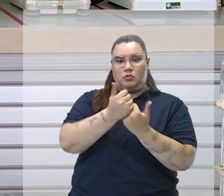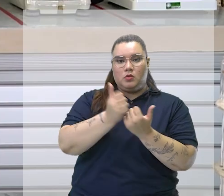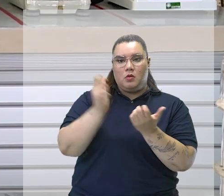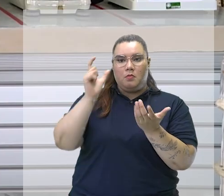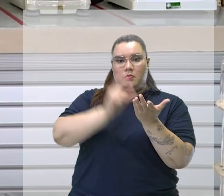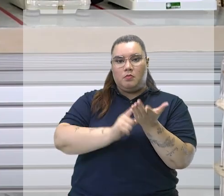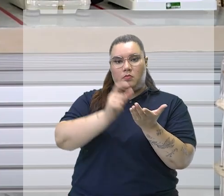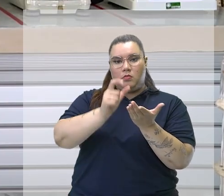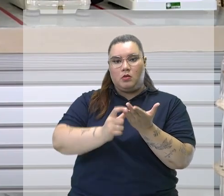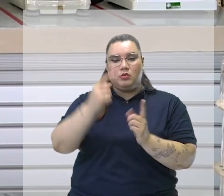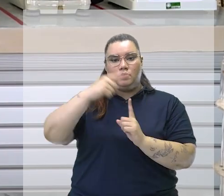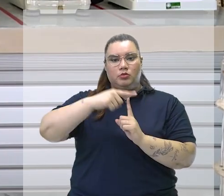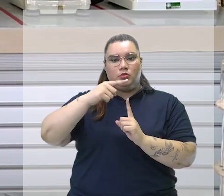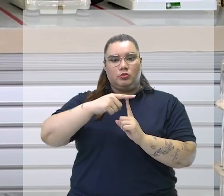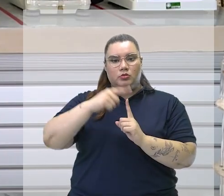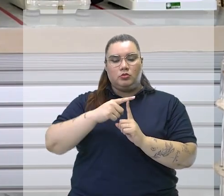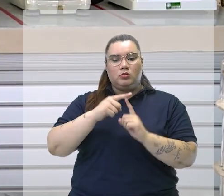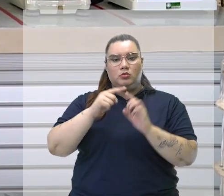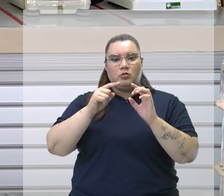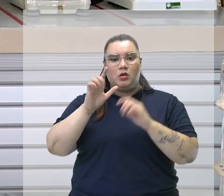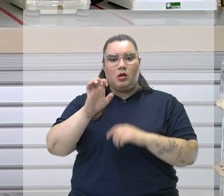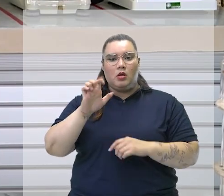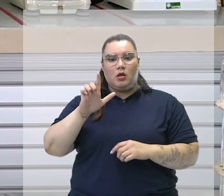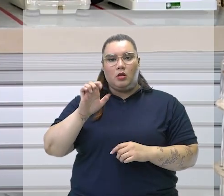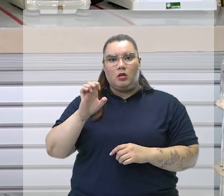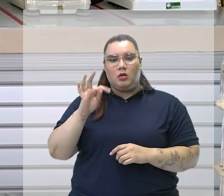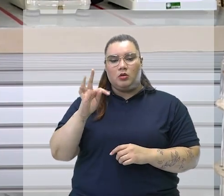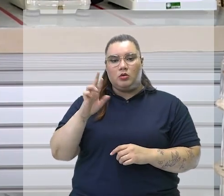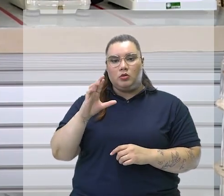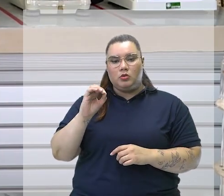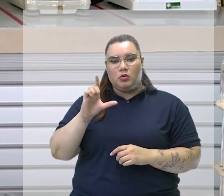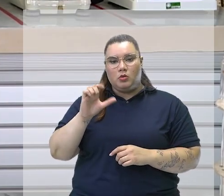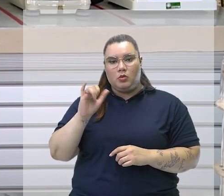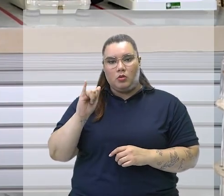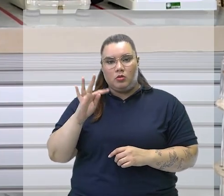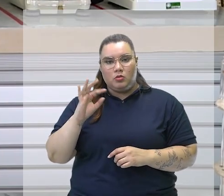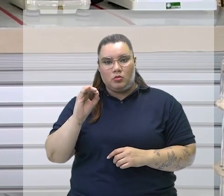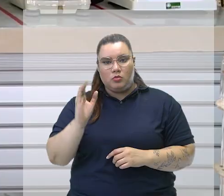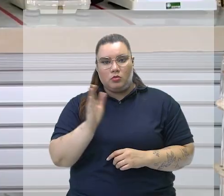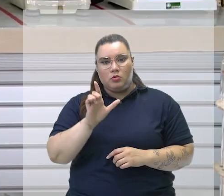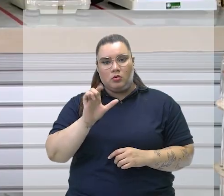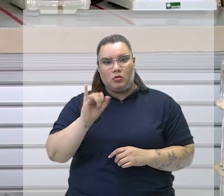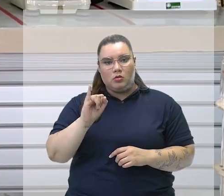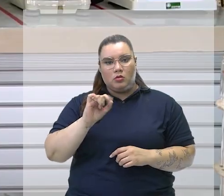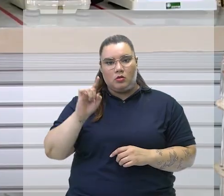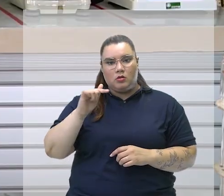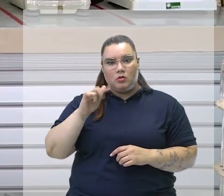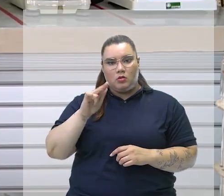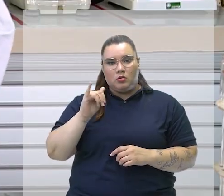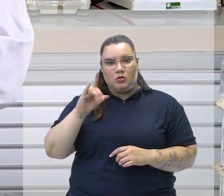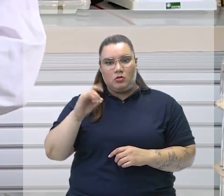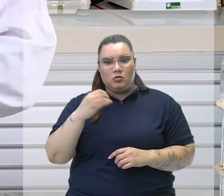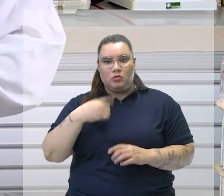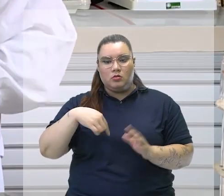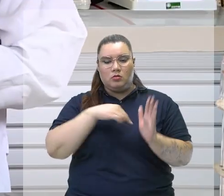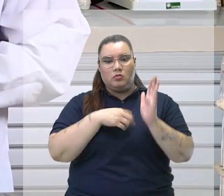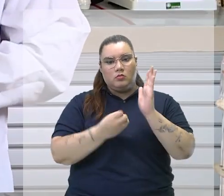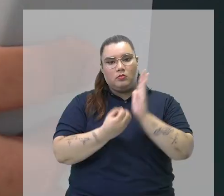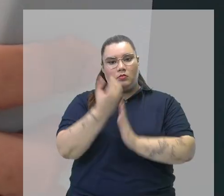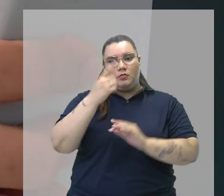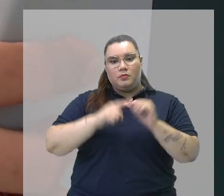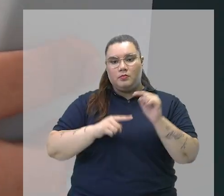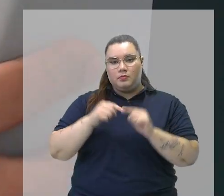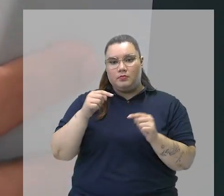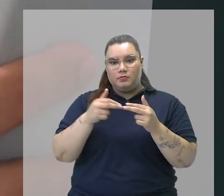as baterias de eletrólito líquido de lítio. Então, nós produzimos